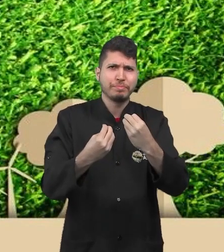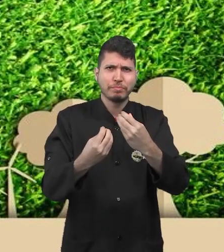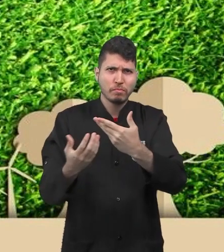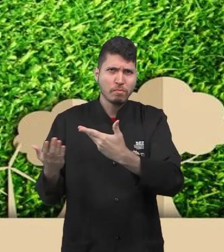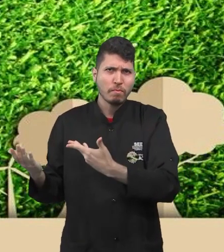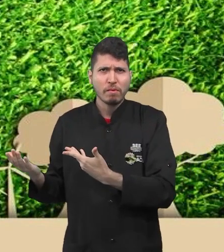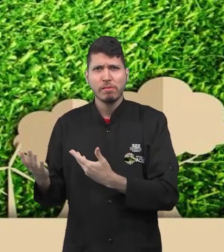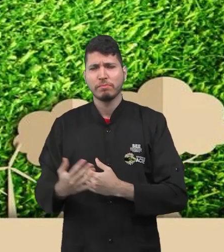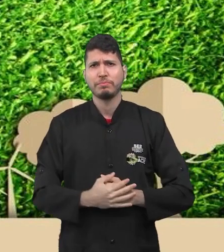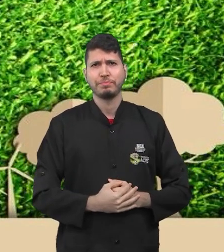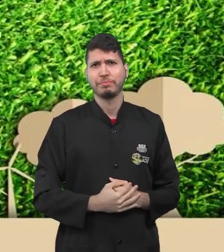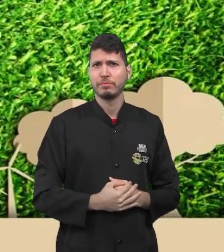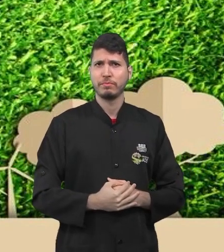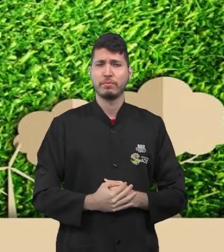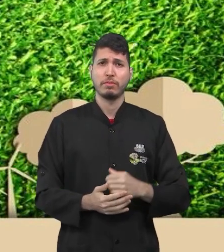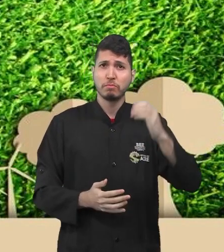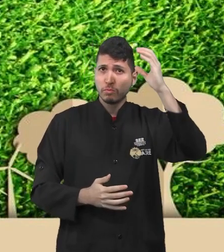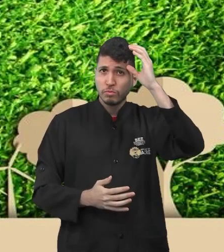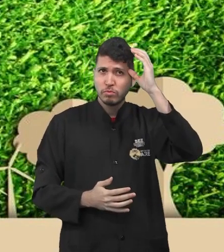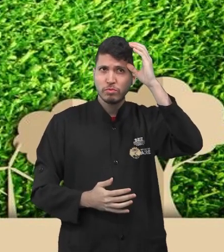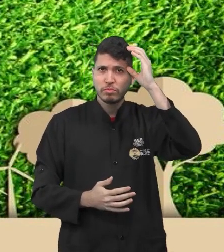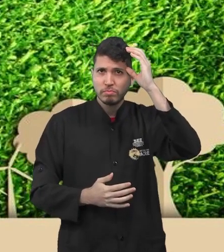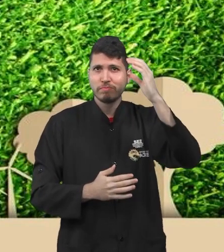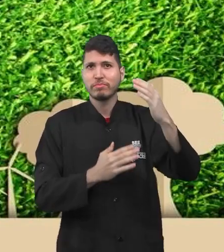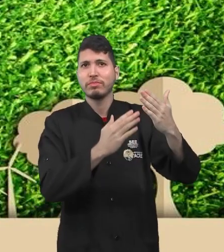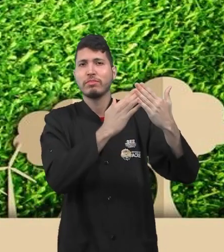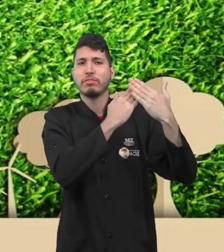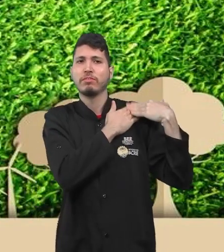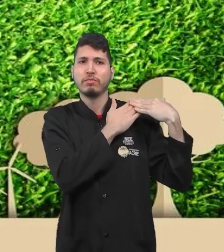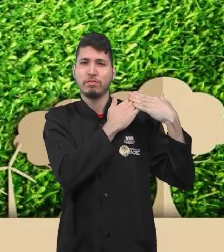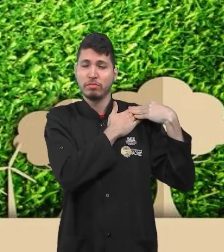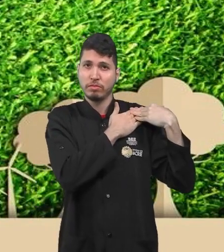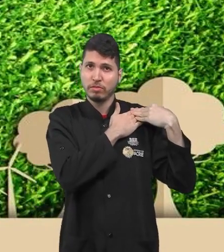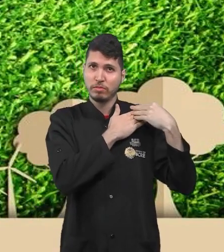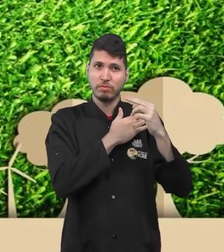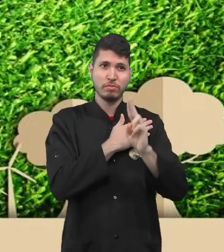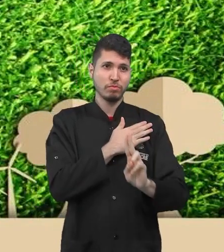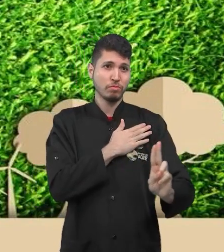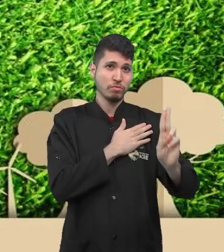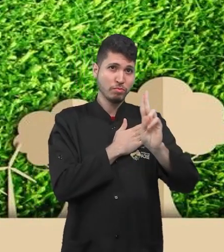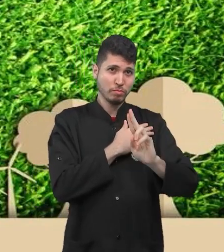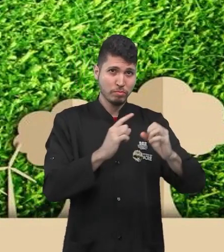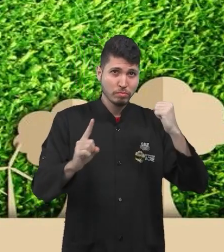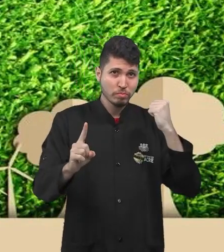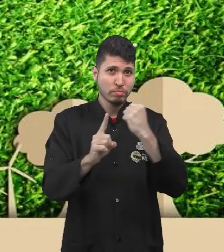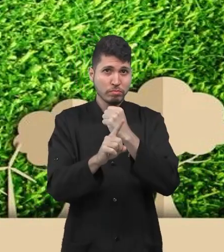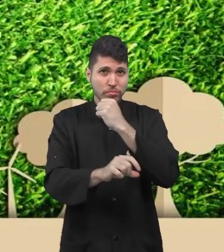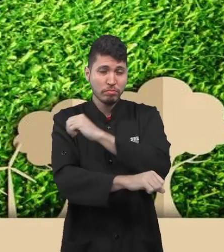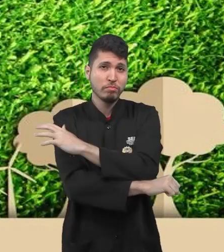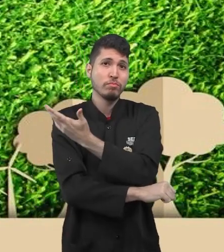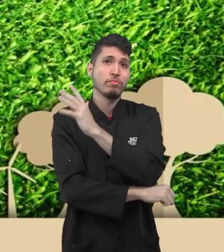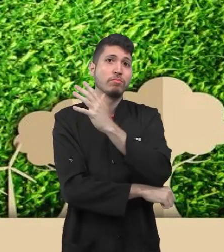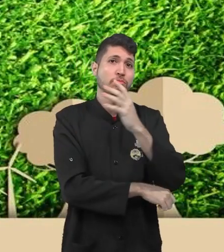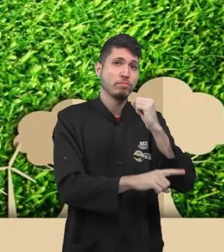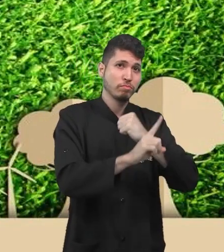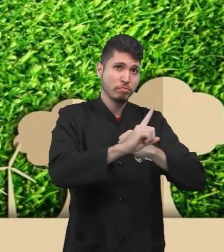de modo consciente e responsável, levando em conta o impacto ambiental e